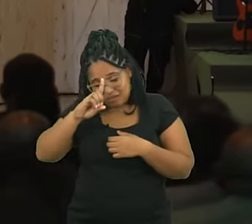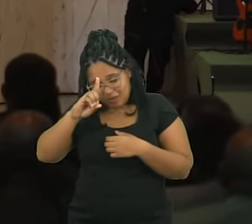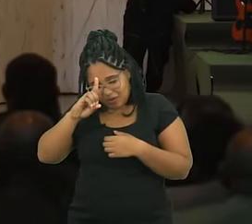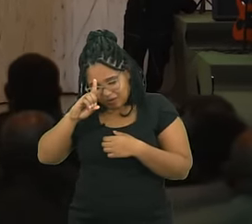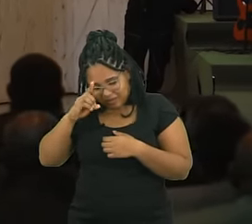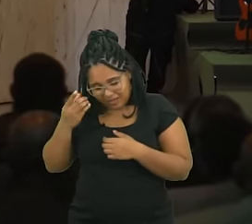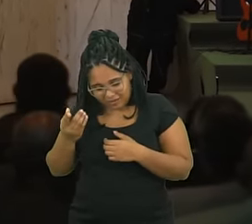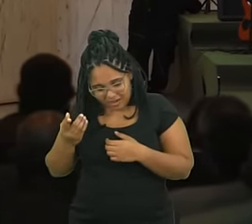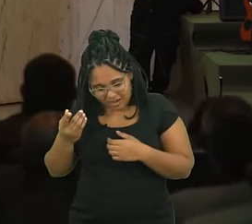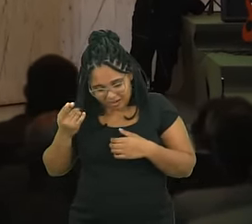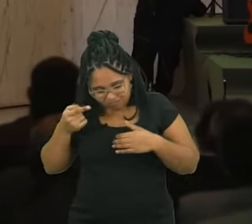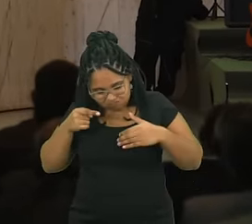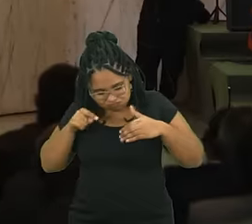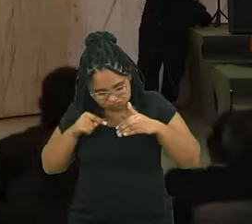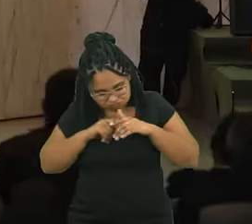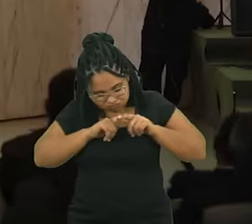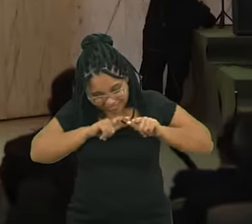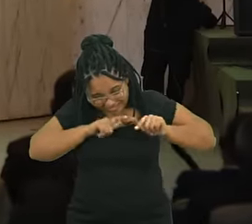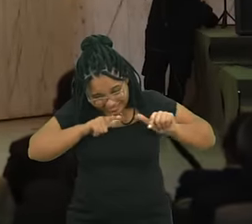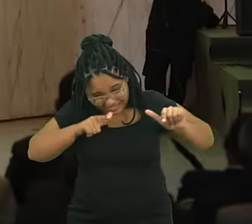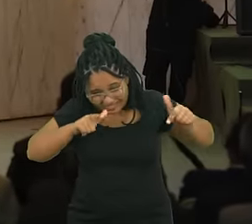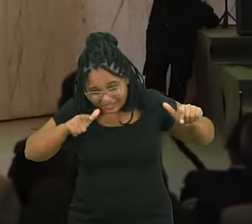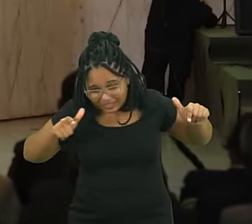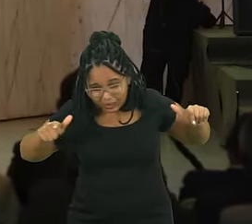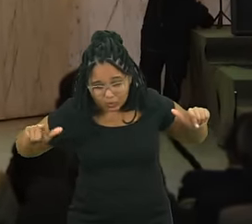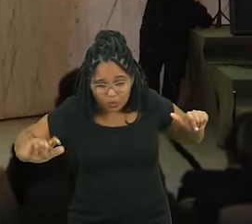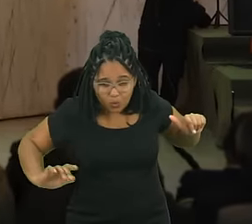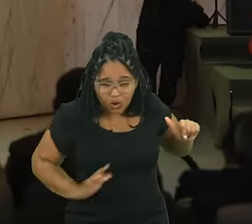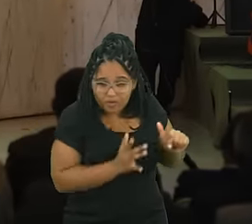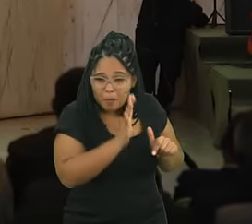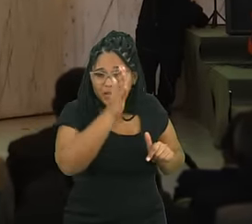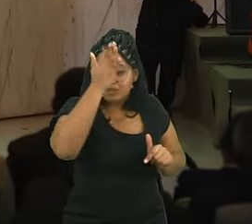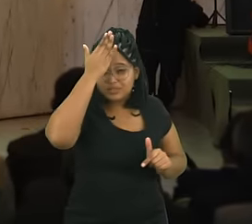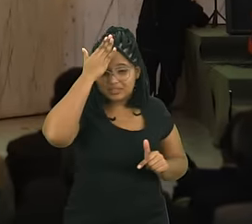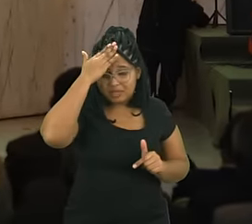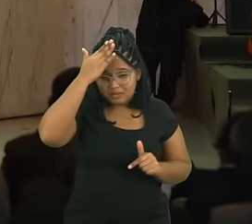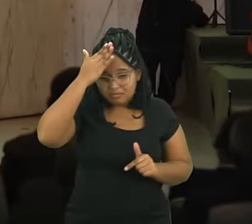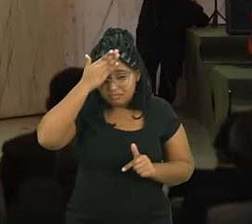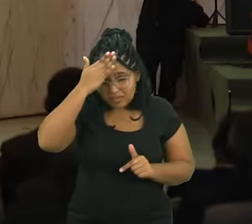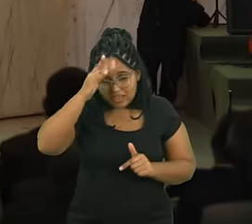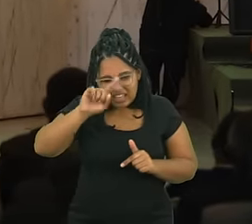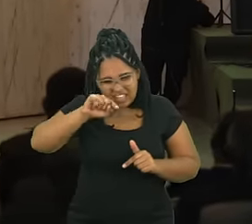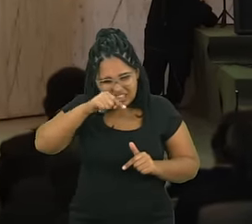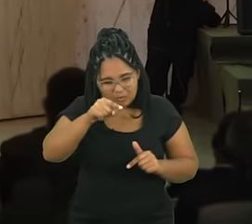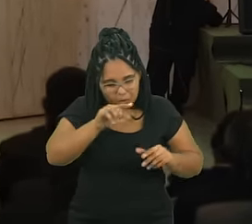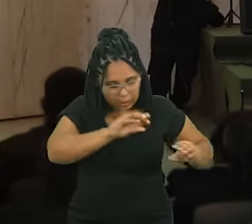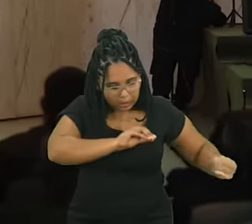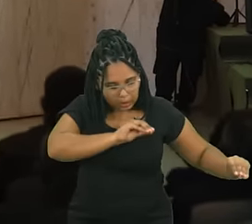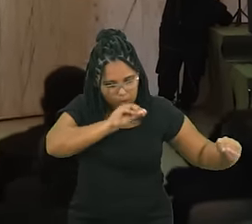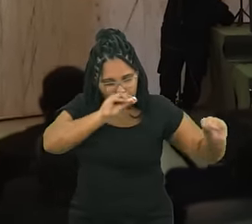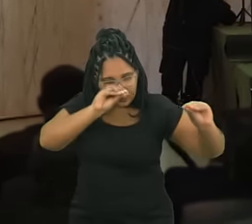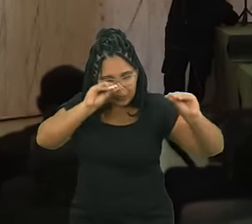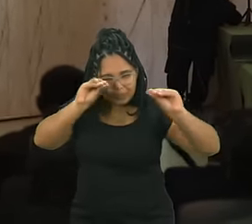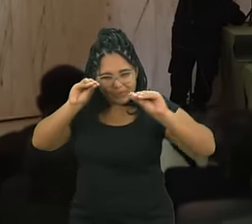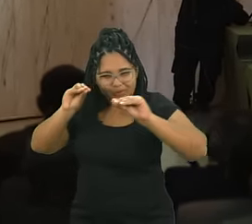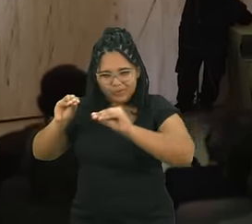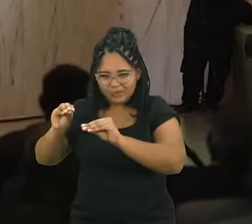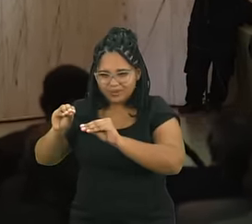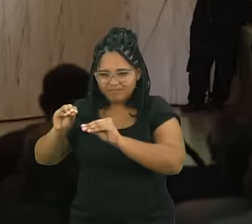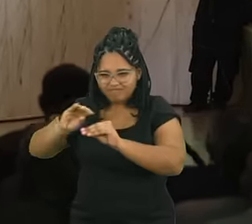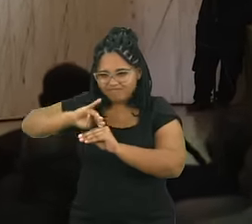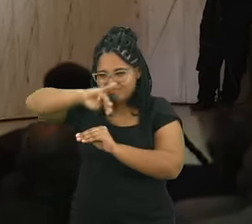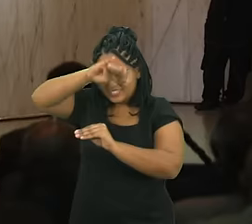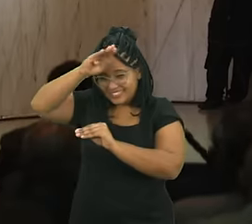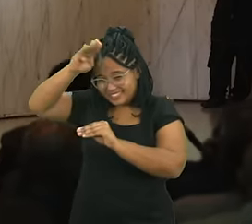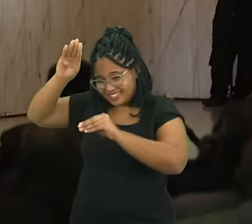escuro. Mas um dia eu sabia que eu ia subir este vale e chegar até o topo da montanha. E aquele dia de angústia,